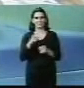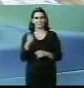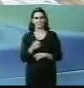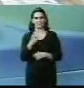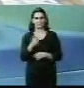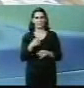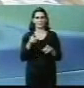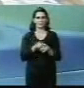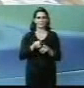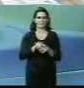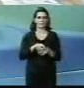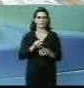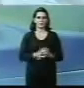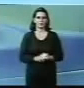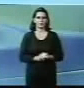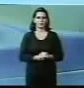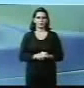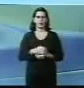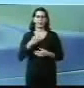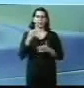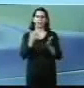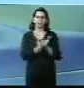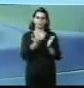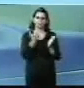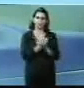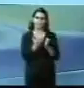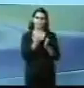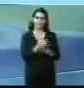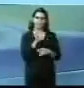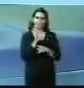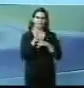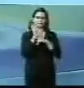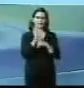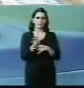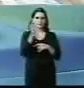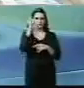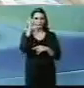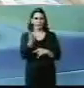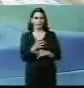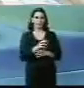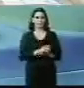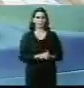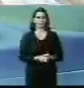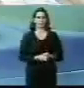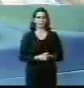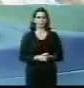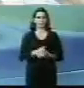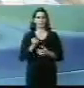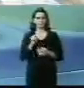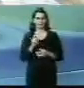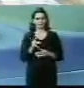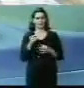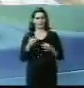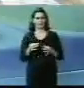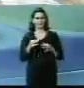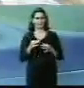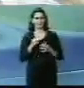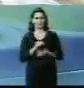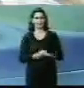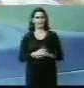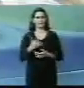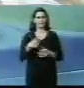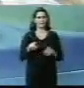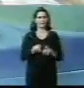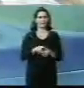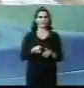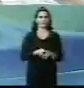levada em consideração. Exatamente. Aquele planejamento pode auxiliar na tomada dessas decisões, né? Uhum. Tá certo. Existe ainda também um outro